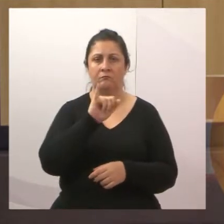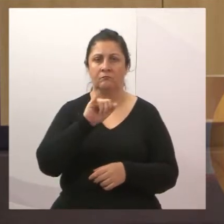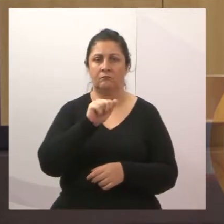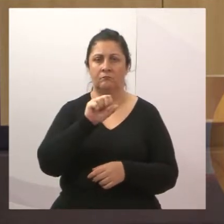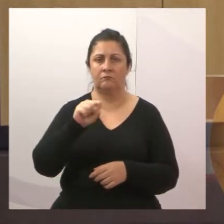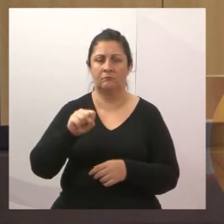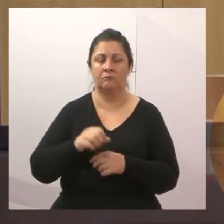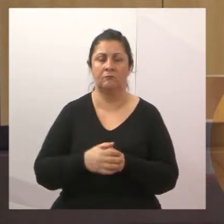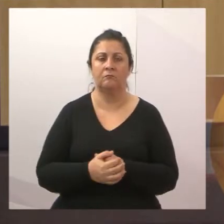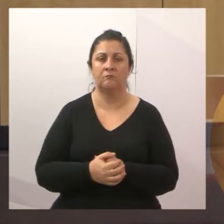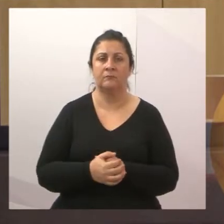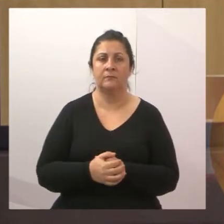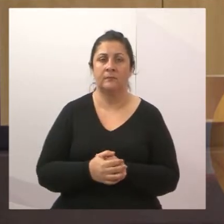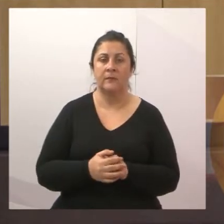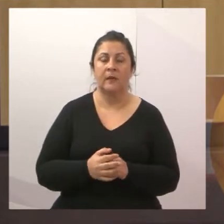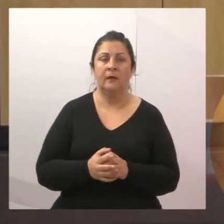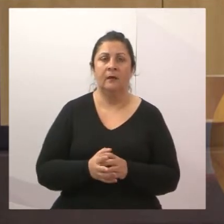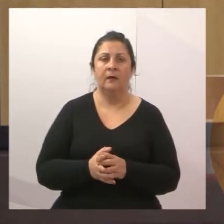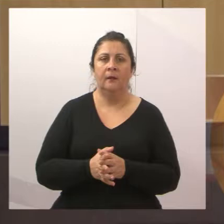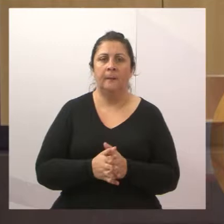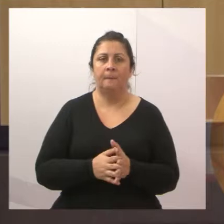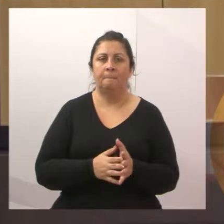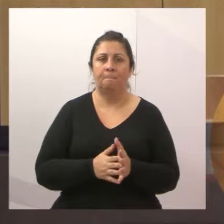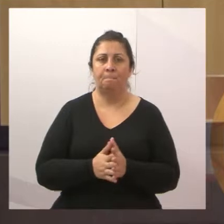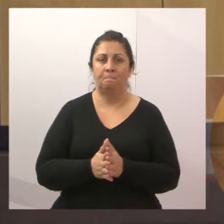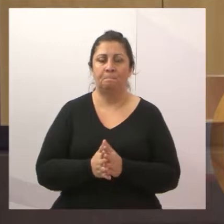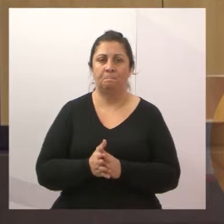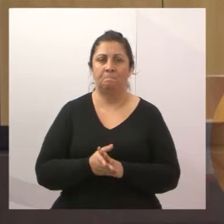Isaías José de Santana.